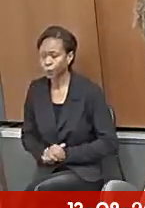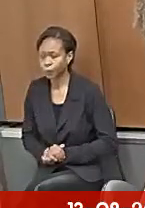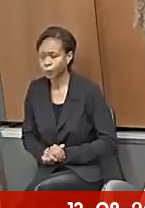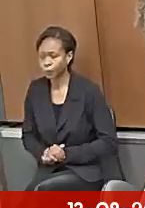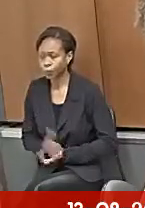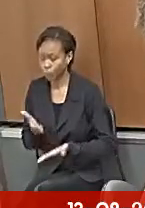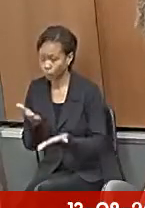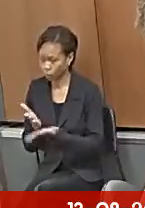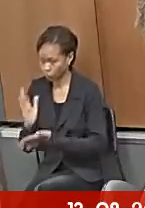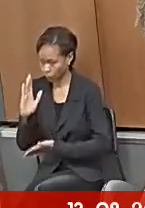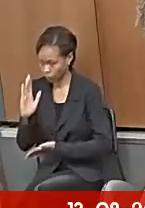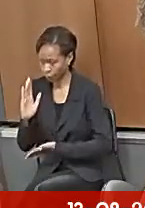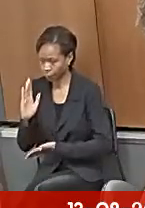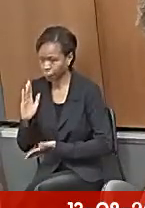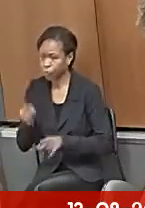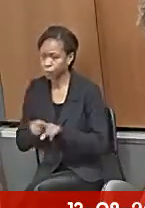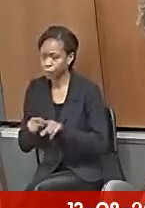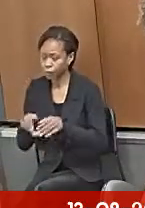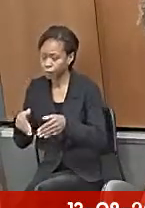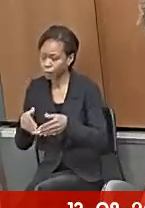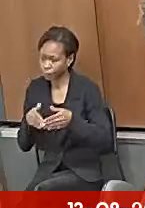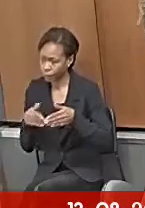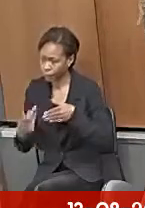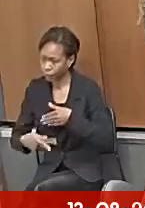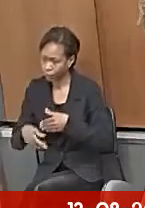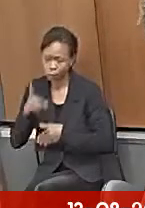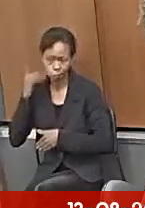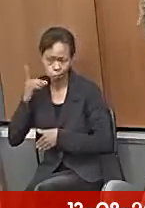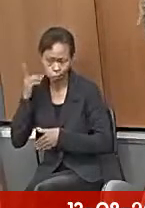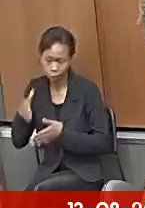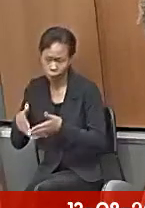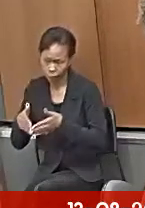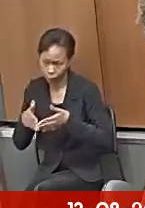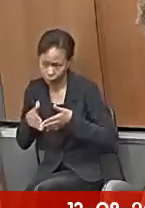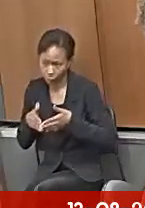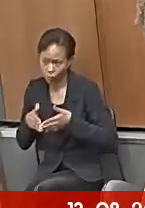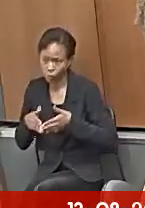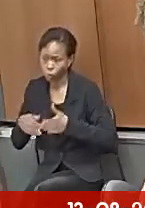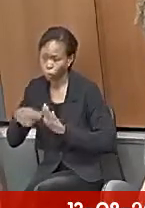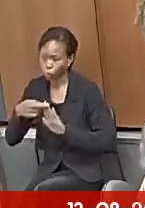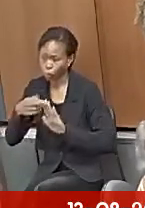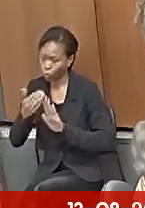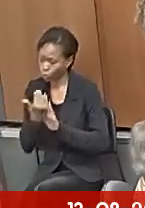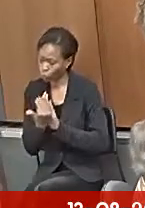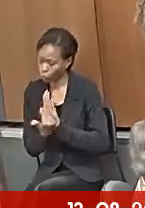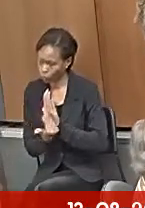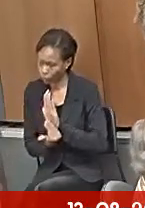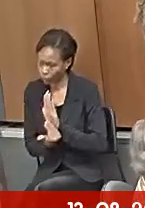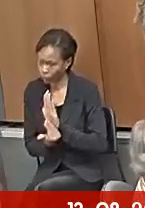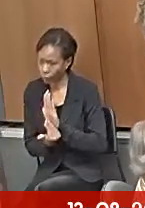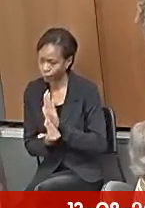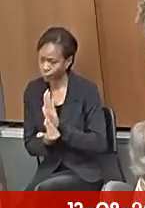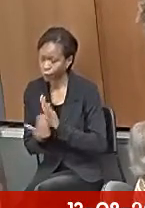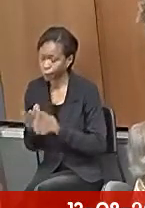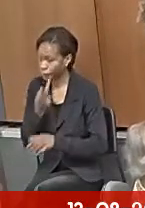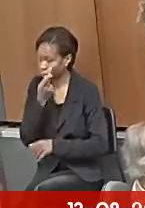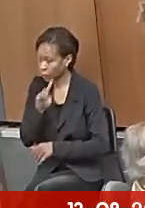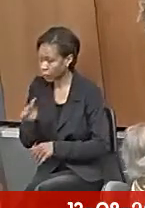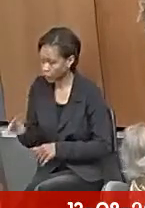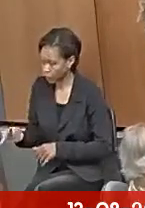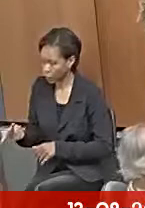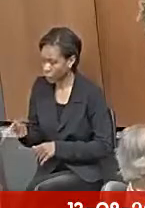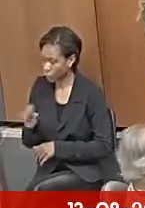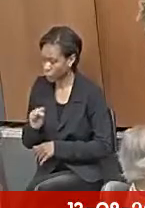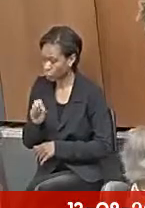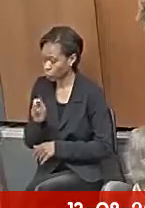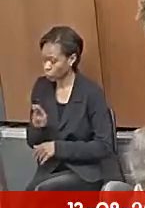dos deputados desta comissão é que requer nos termos da regimentar realizada visita a subsecretária